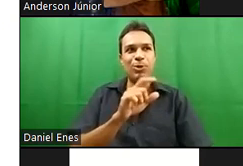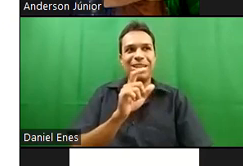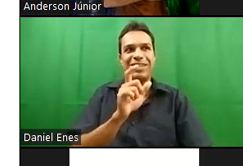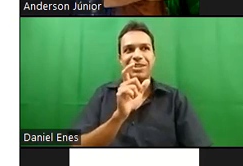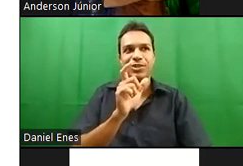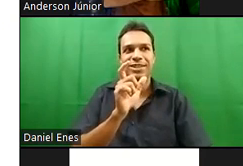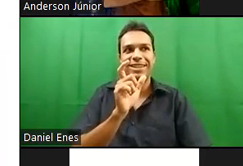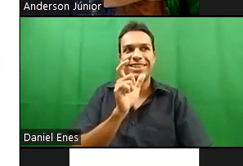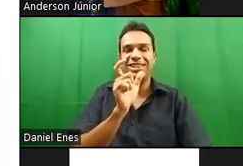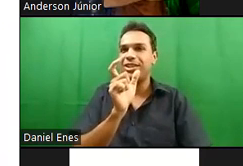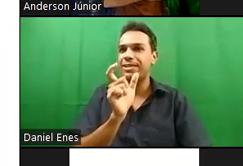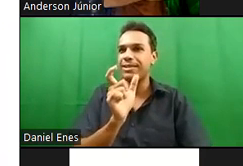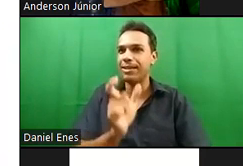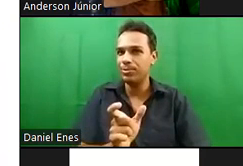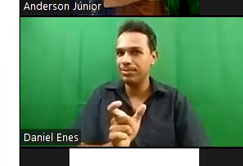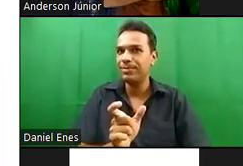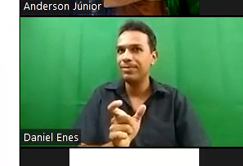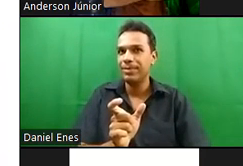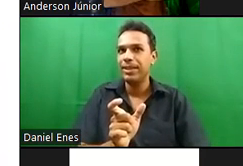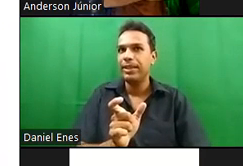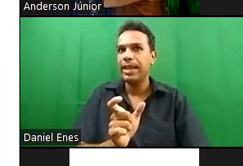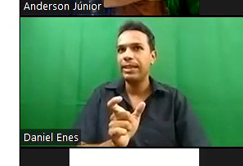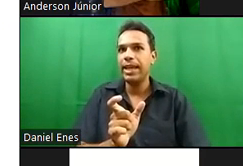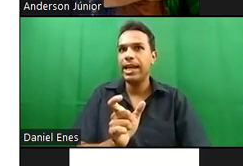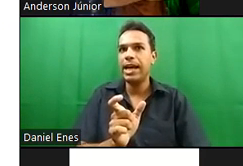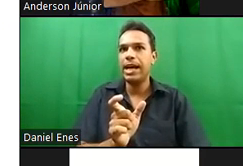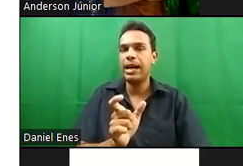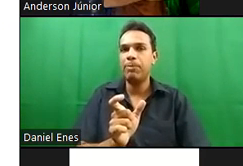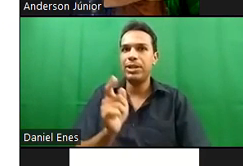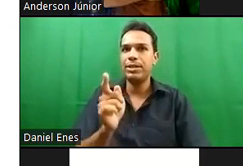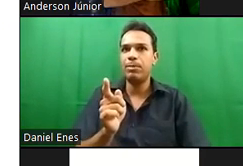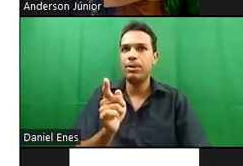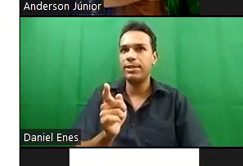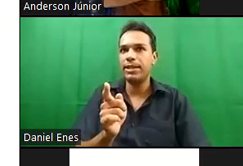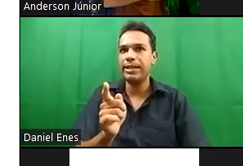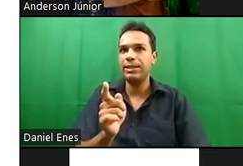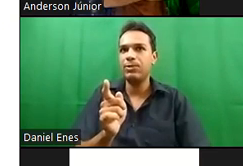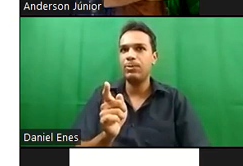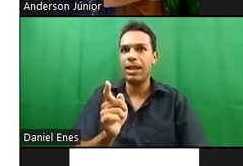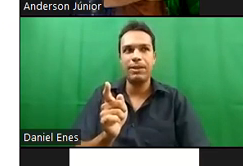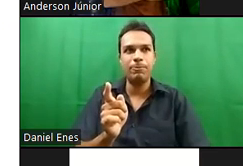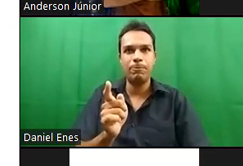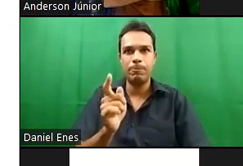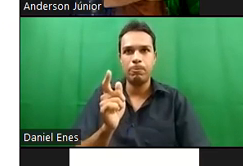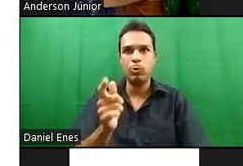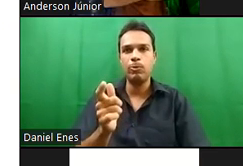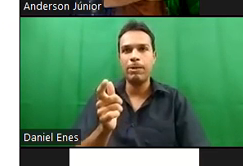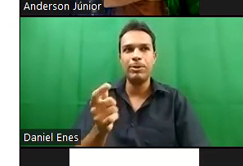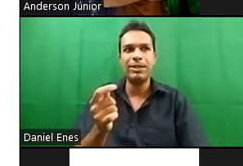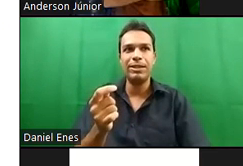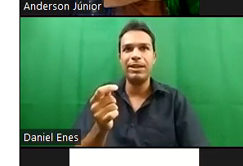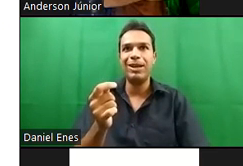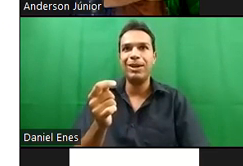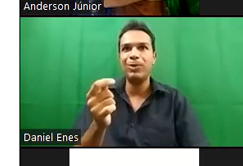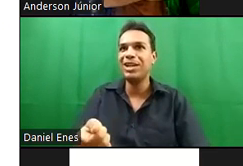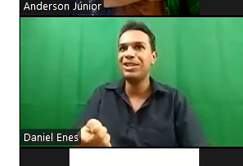como o nome dele já diz, ele tem direção, né? Que nem por exemplo, a Franciane, ela falou